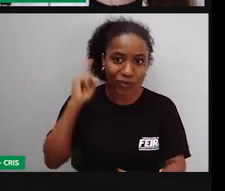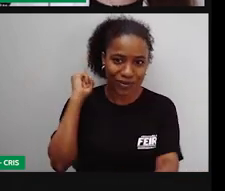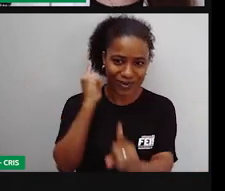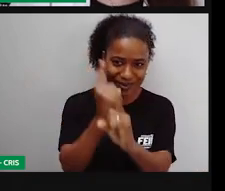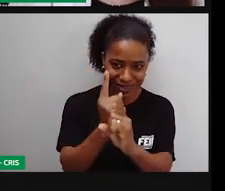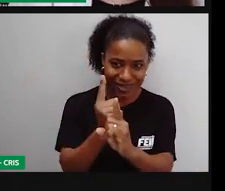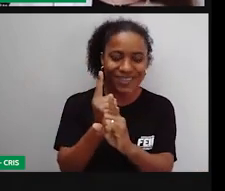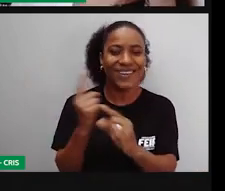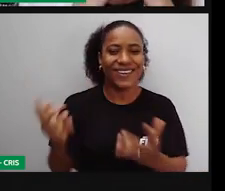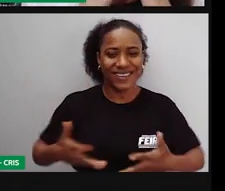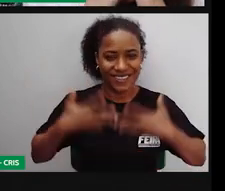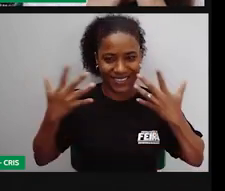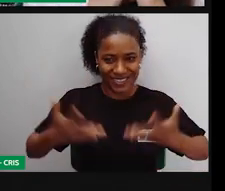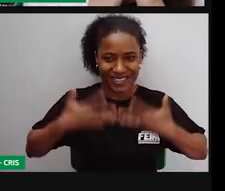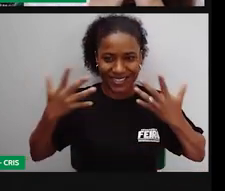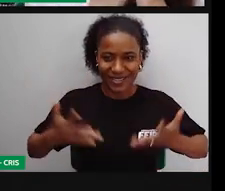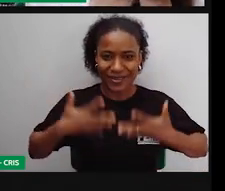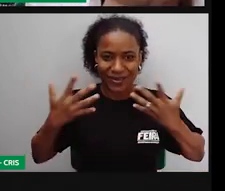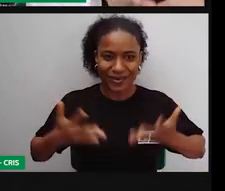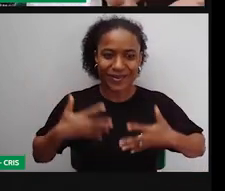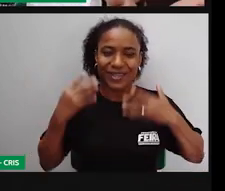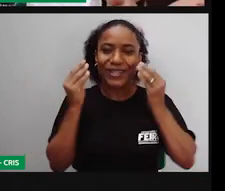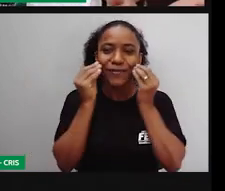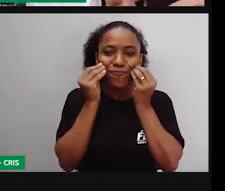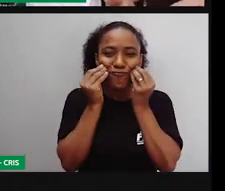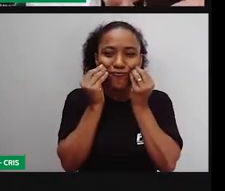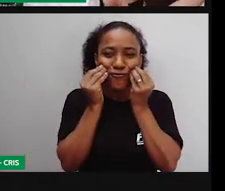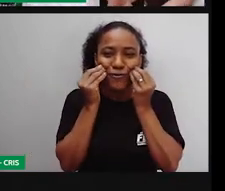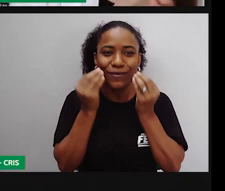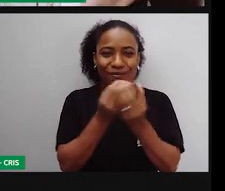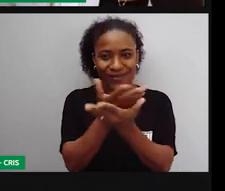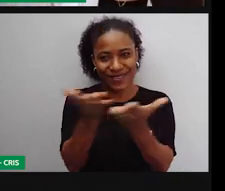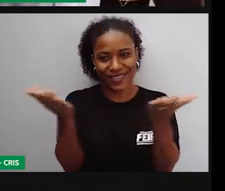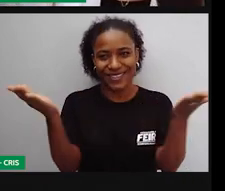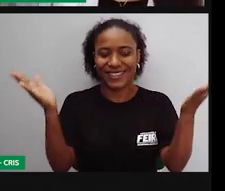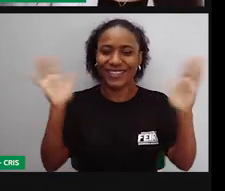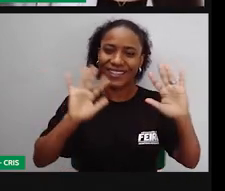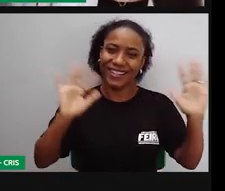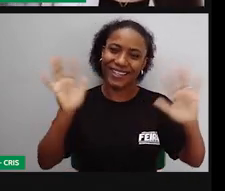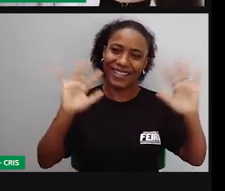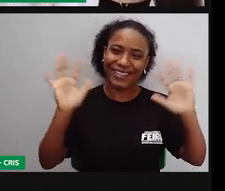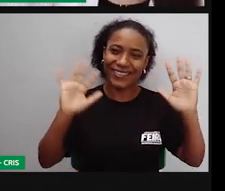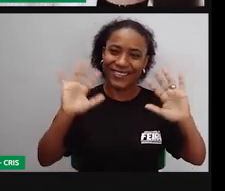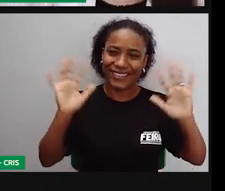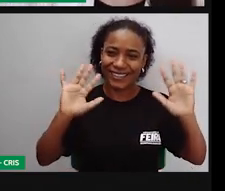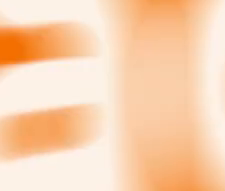com muita emoção, e deixo para vocês um grande beijo e até a próxima.